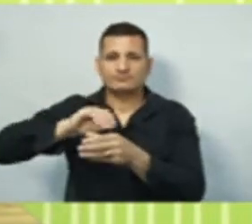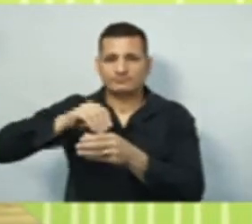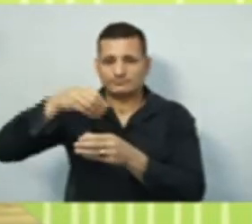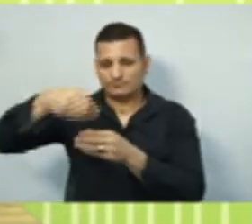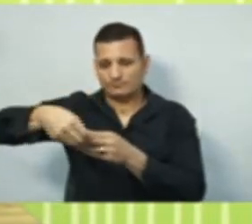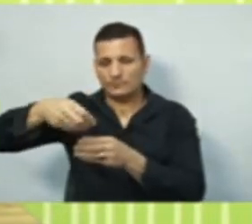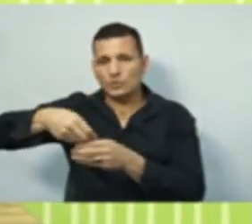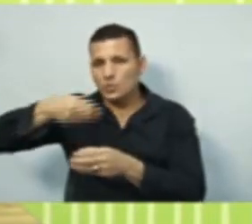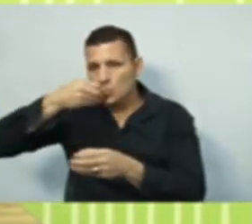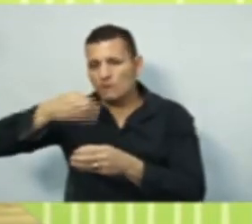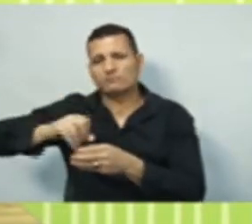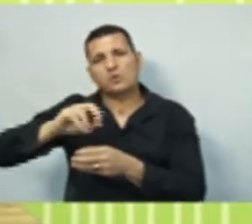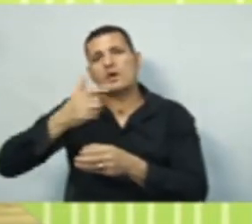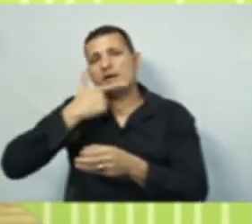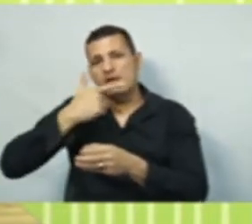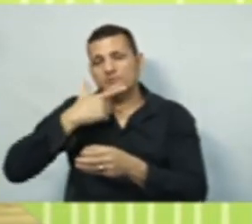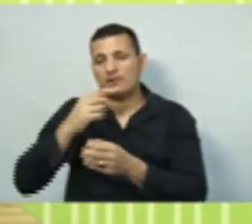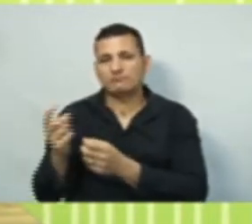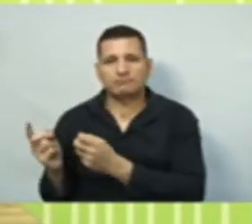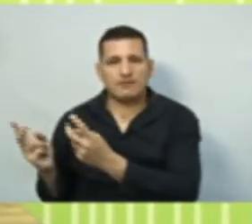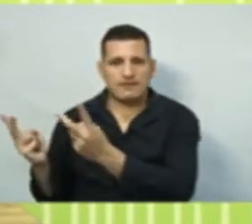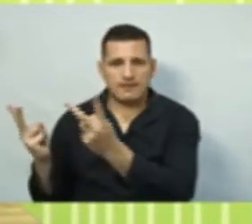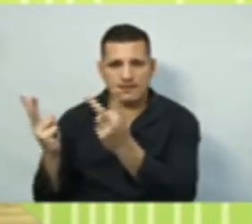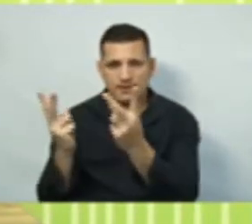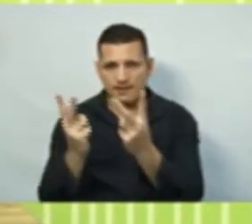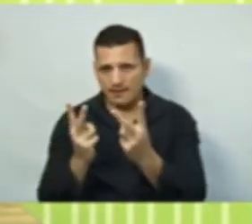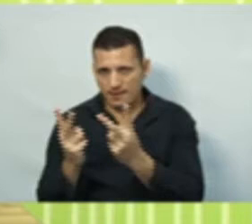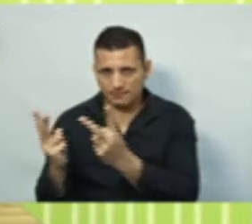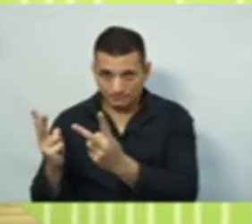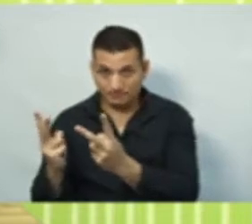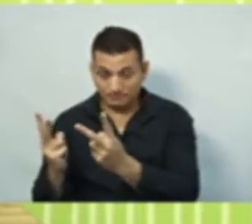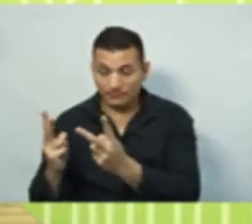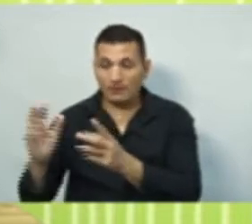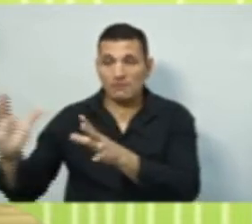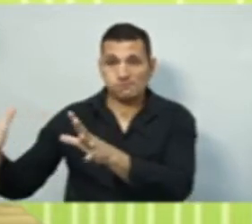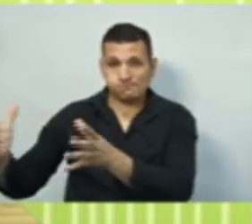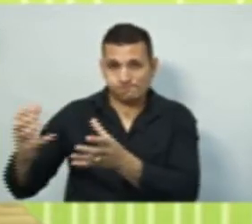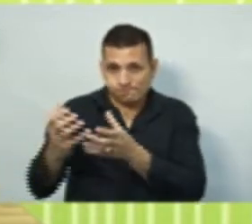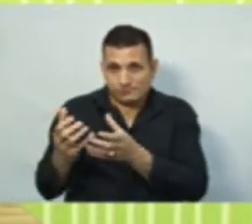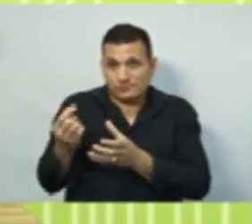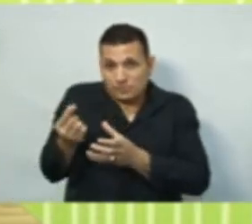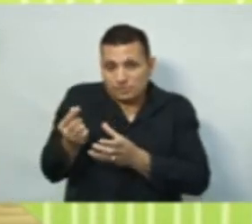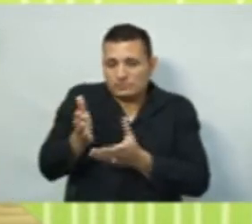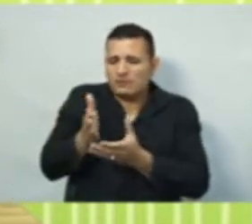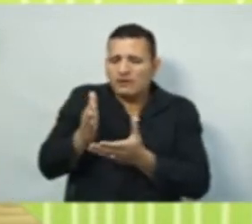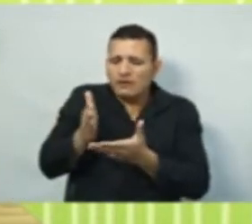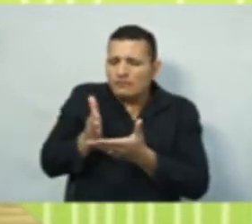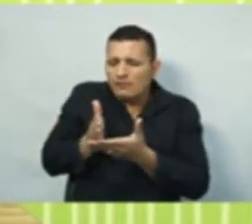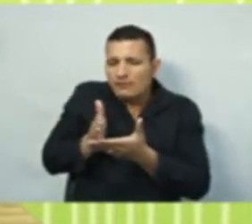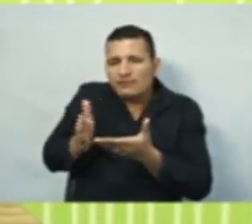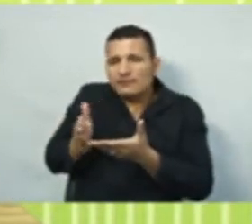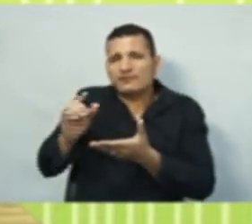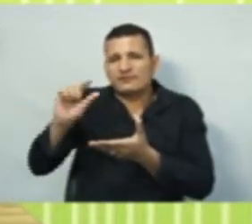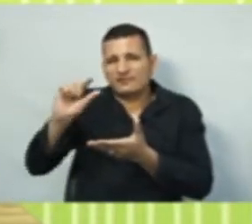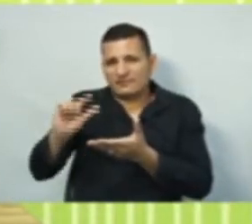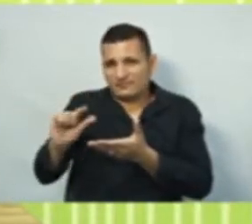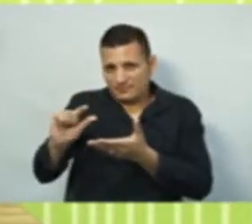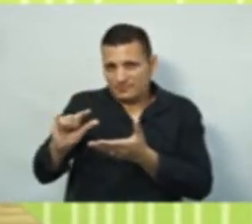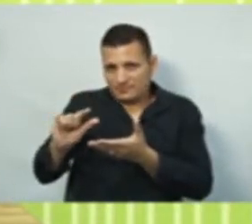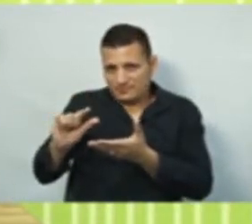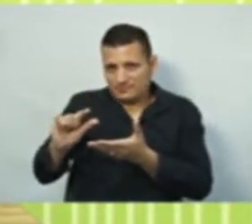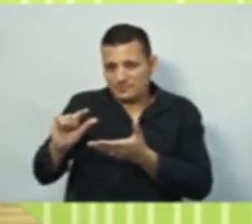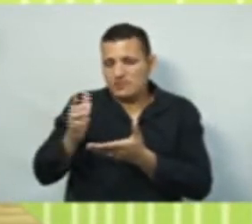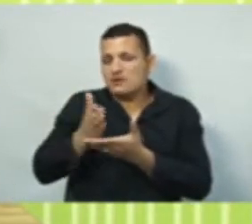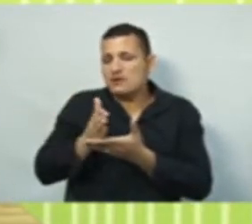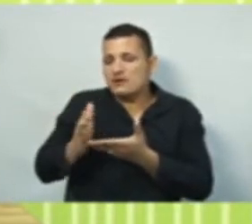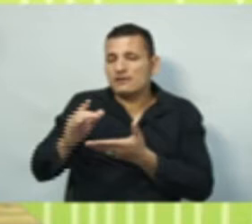um queijo, foi vendido, restou aí um valor. Esse valor não é todo fatiado entre